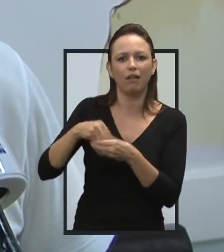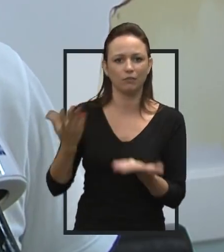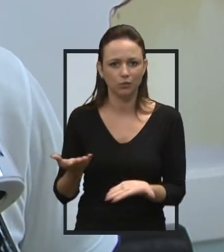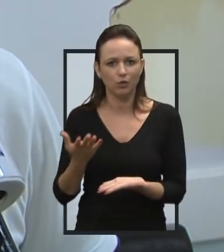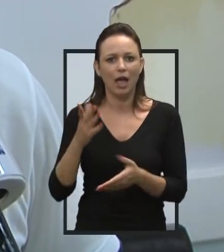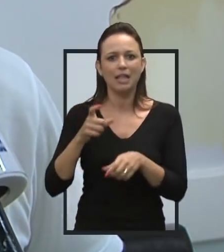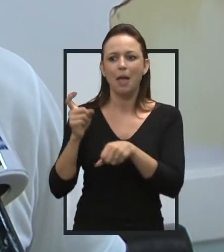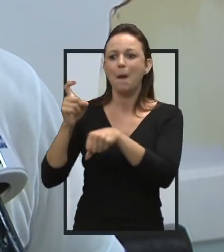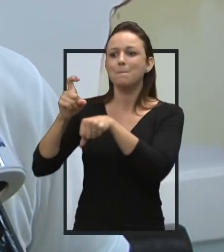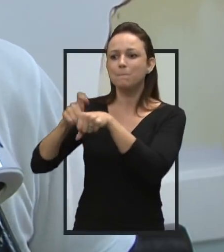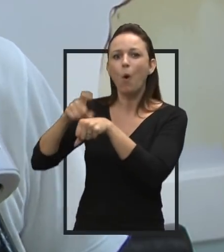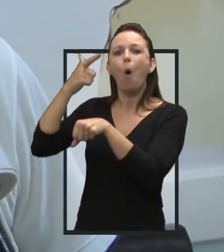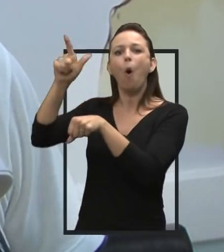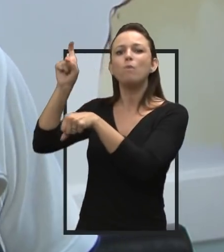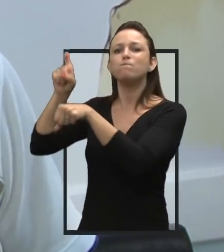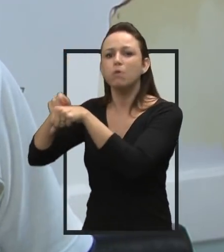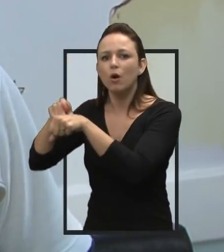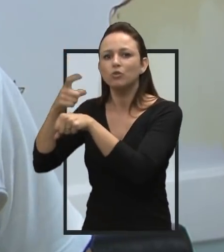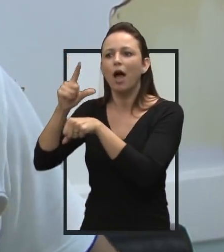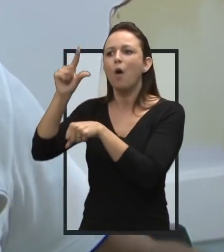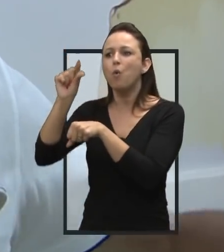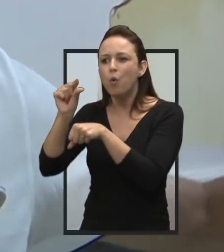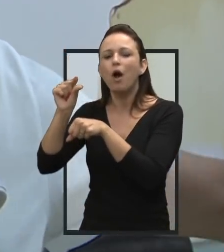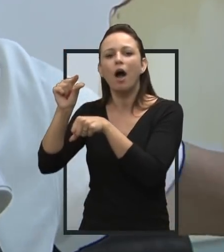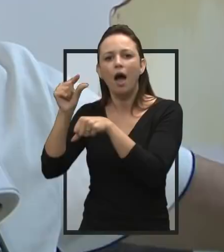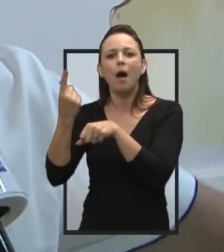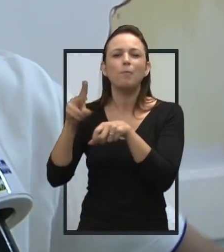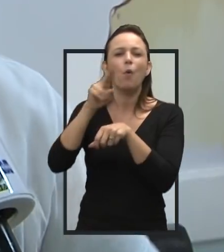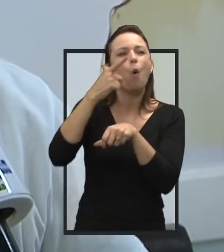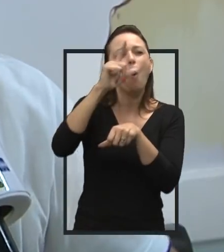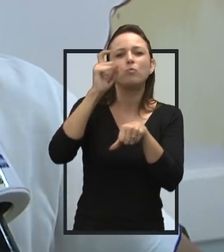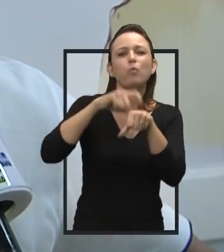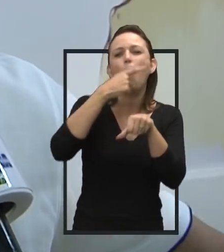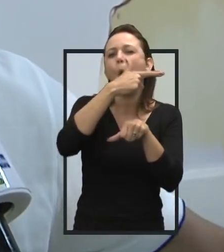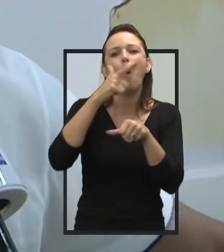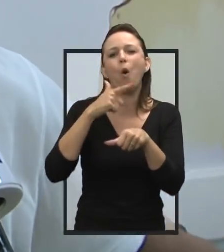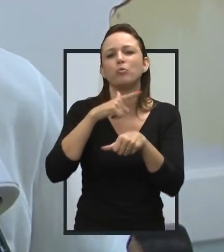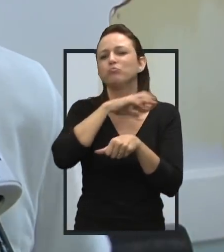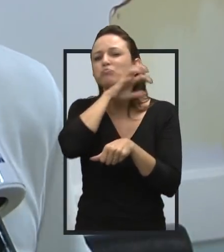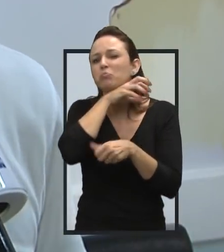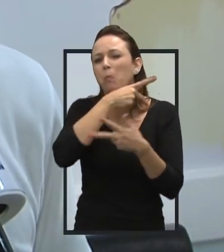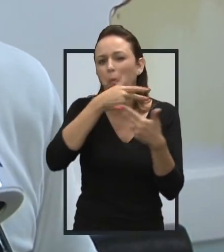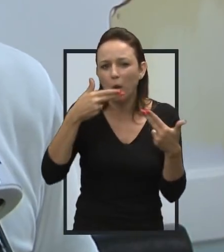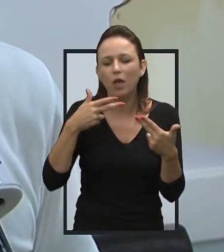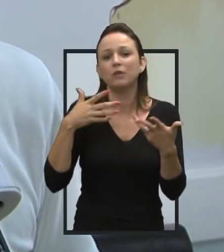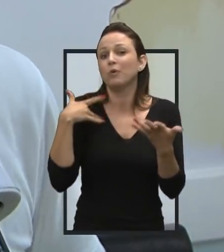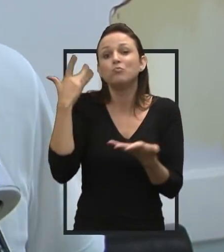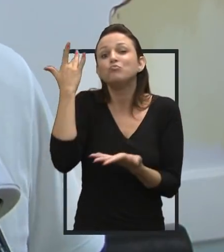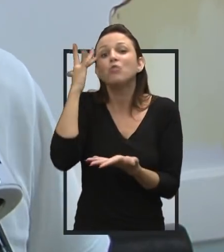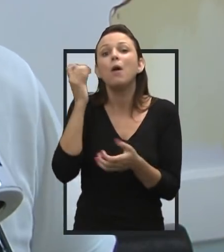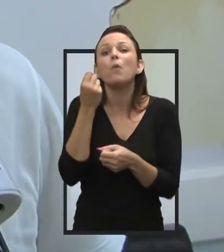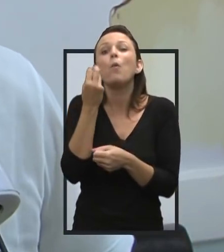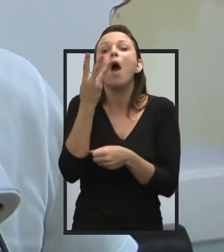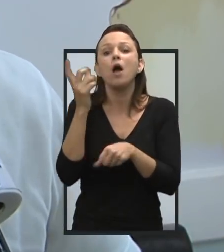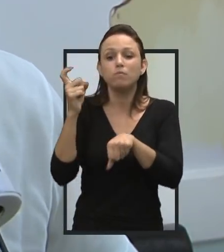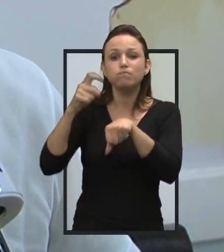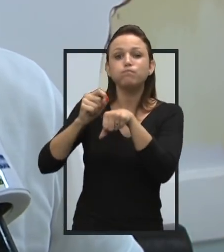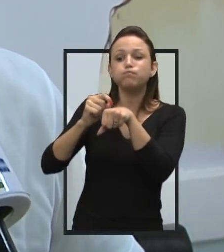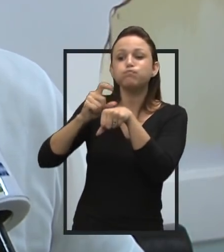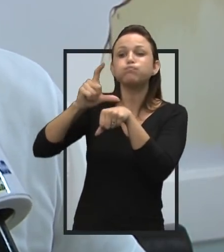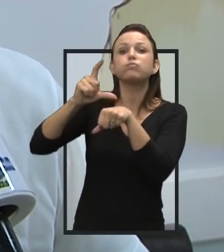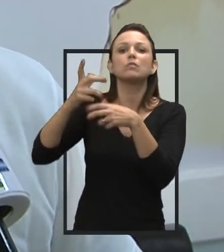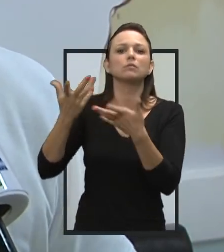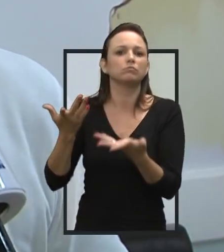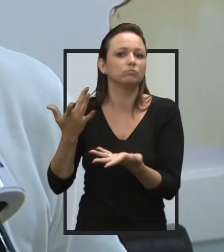que picou um outro tinha metade daquele veneno, usou veneno à noite para comer outro bicho, sei lá o quê. Então a gente nunca sabe quanto foi inoculado